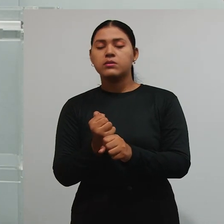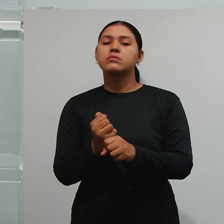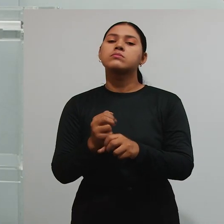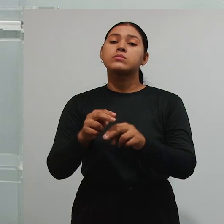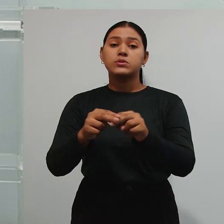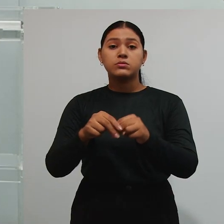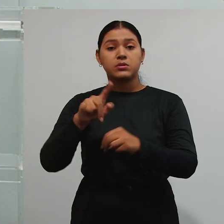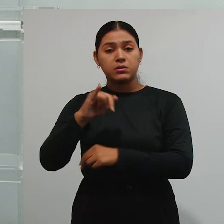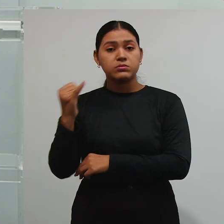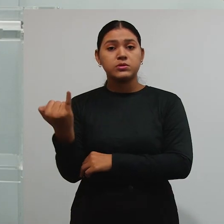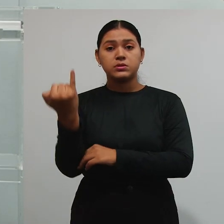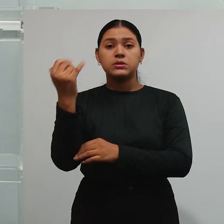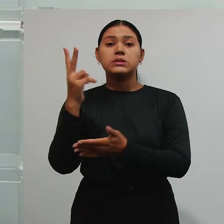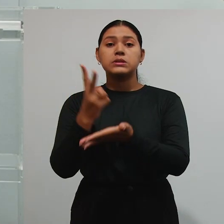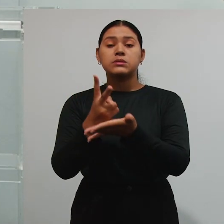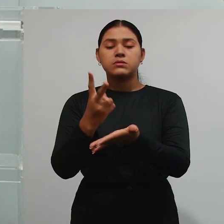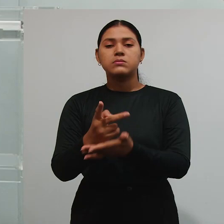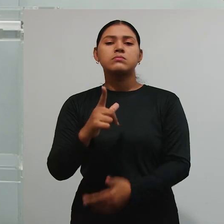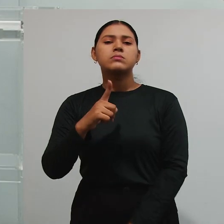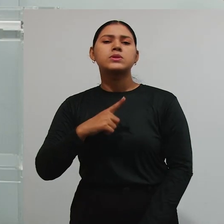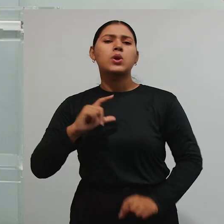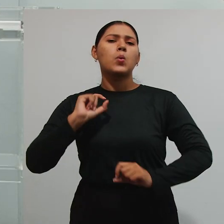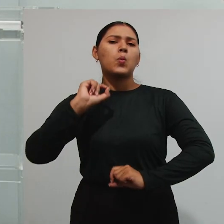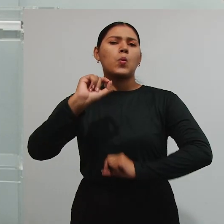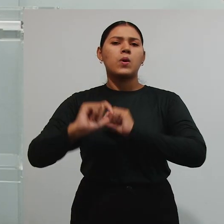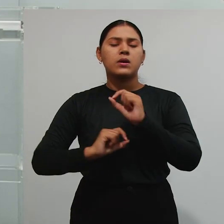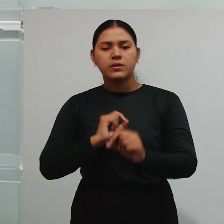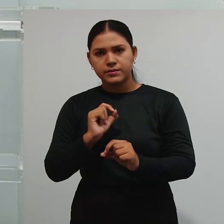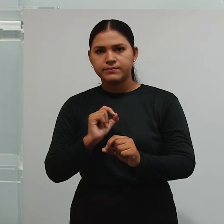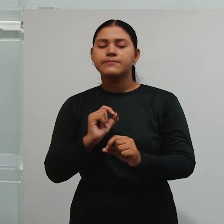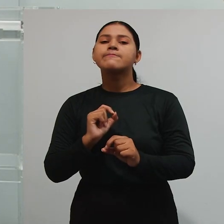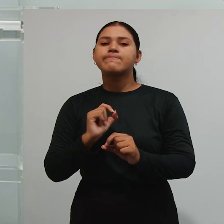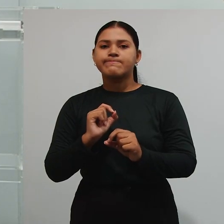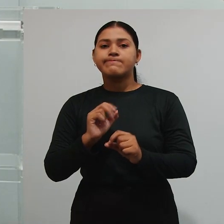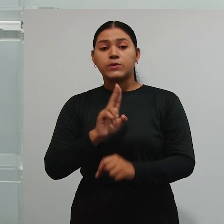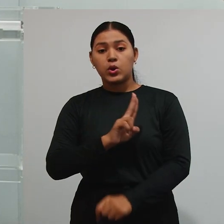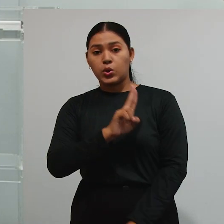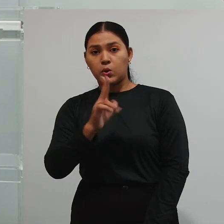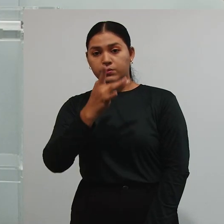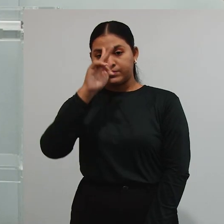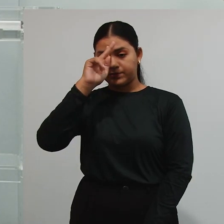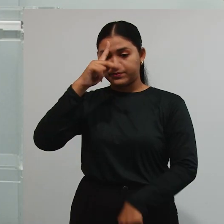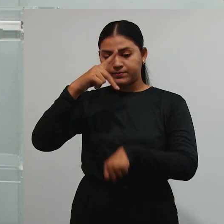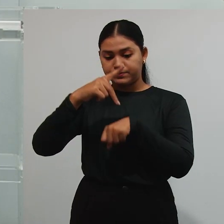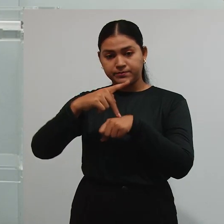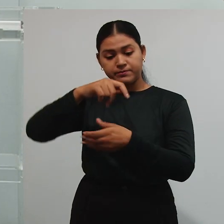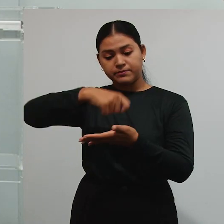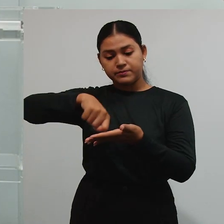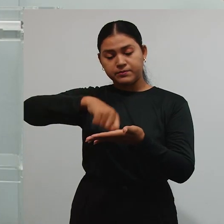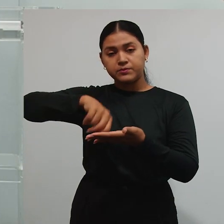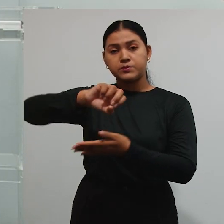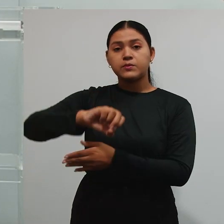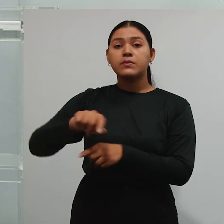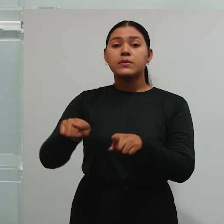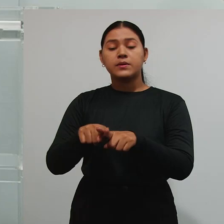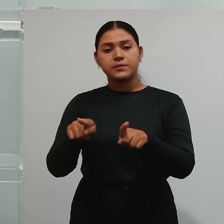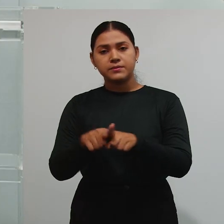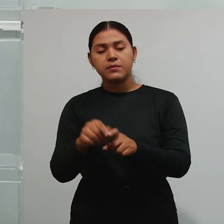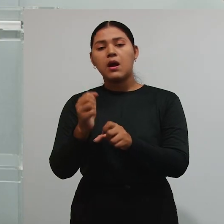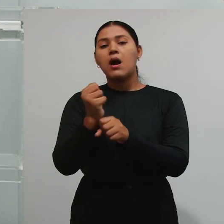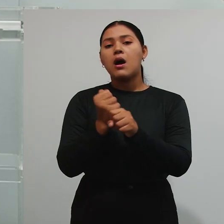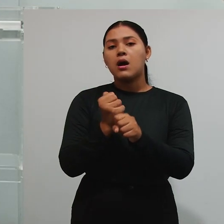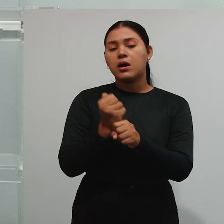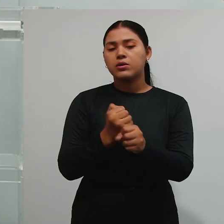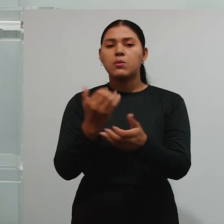a página para que eu possa encontrar a referência se eu quiser utilizar no meu trabalho, na minha pesquisa, ok? Então